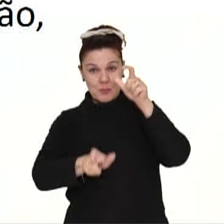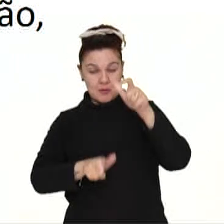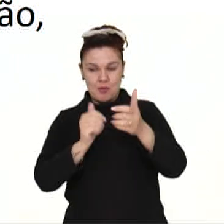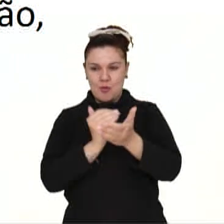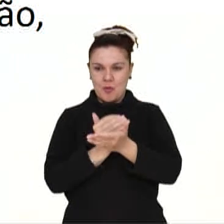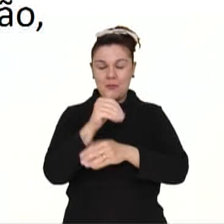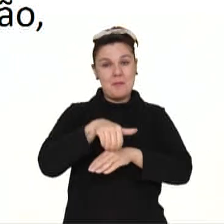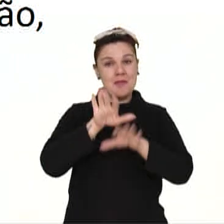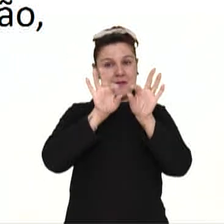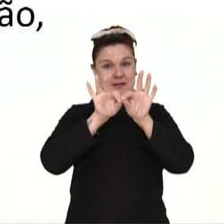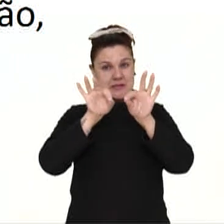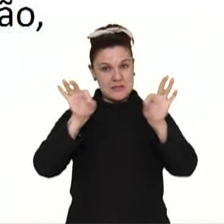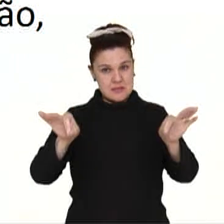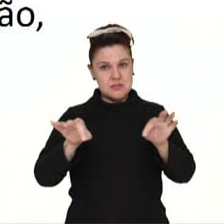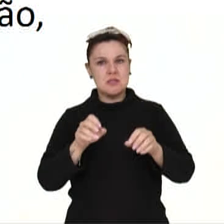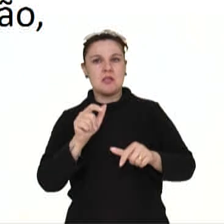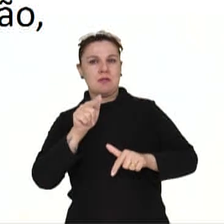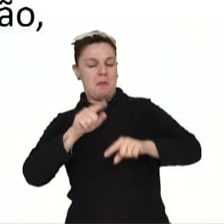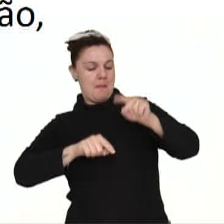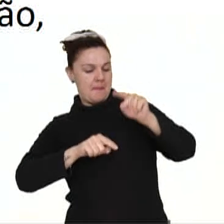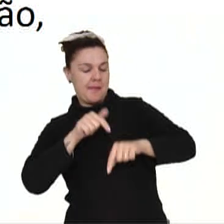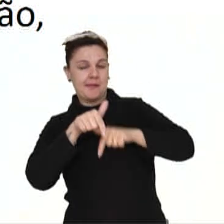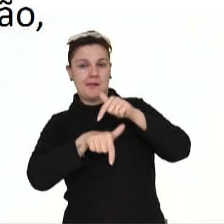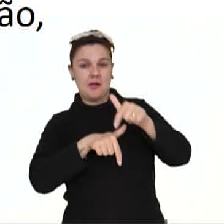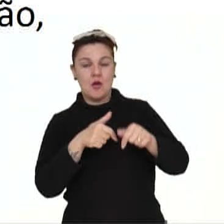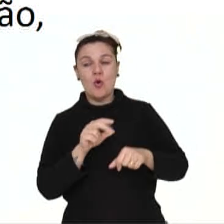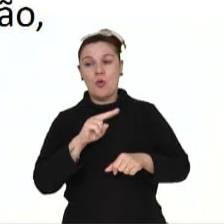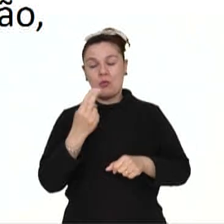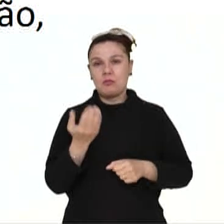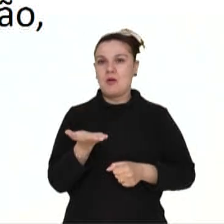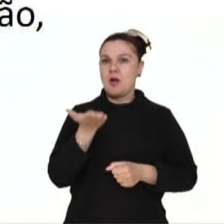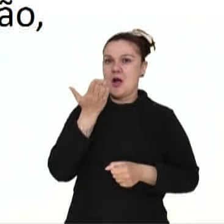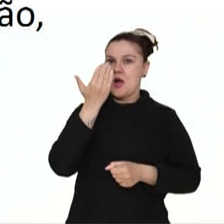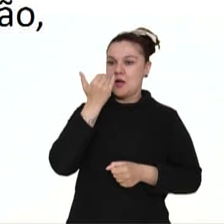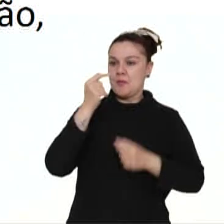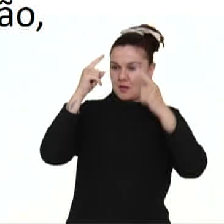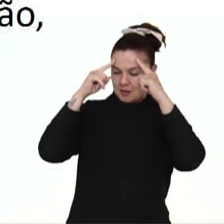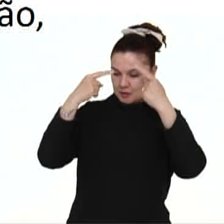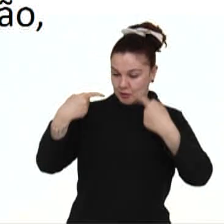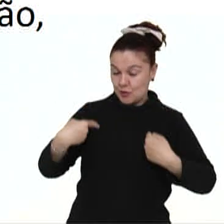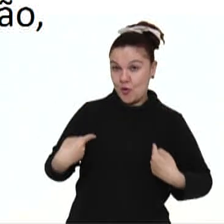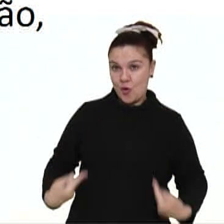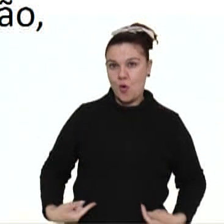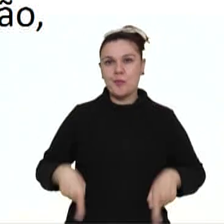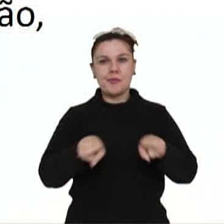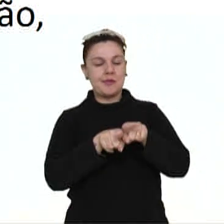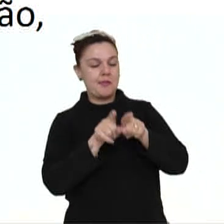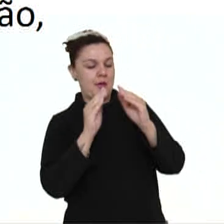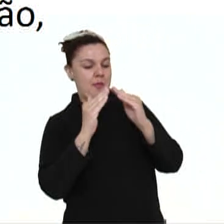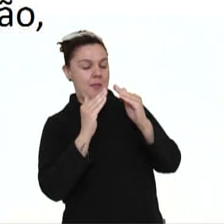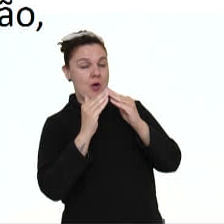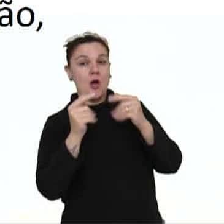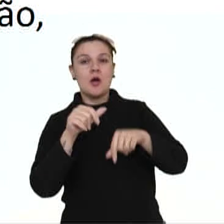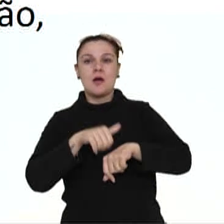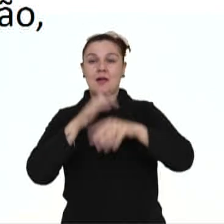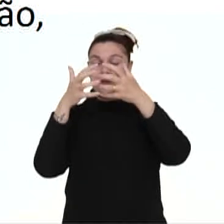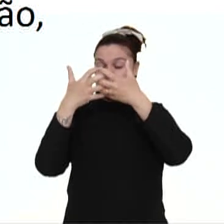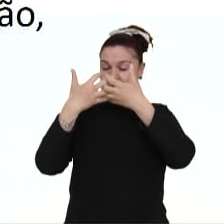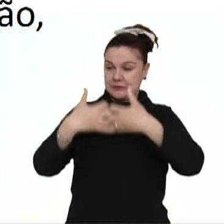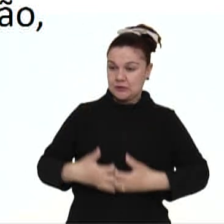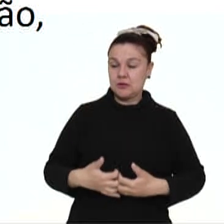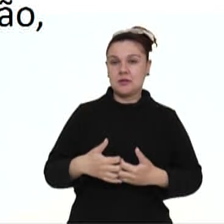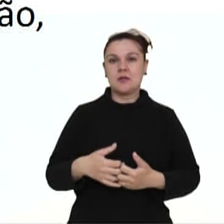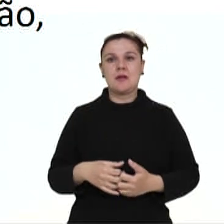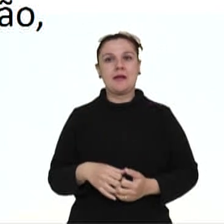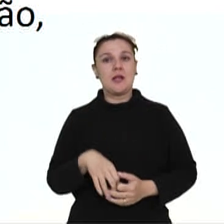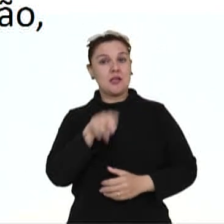as mais simples ou materiais, como as de alimento, vestimenta e abrigo, até as mais complexas